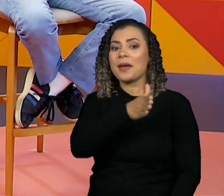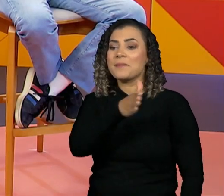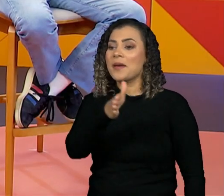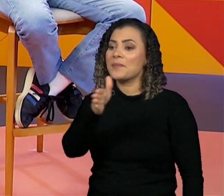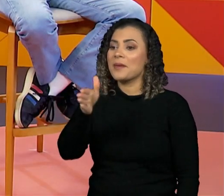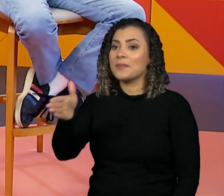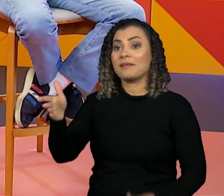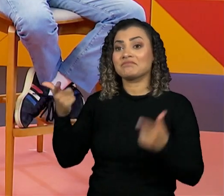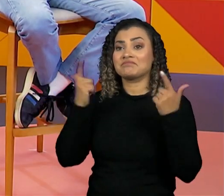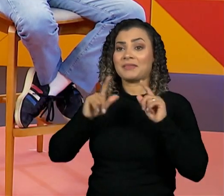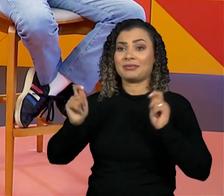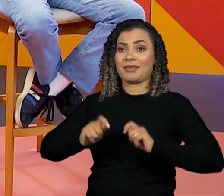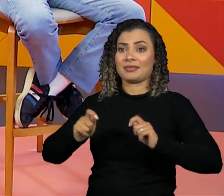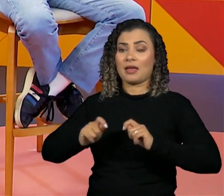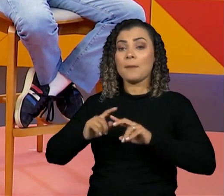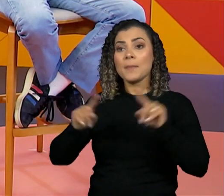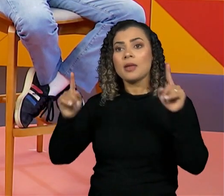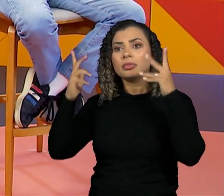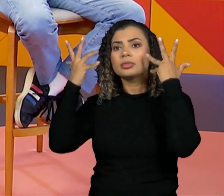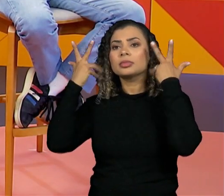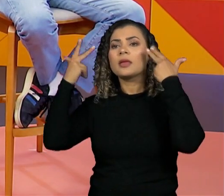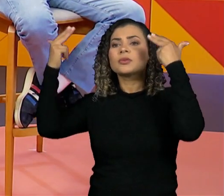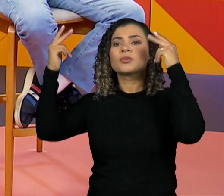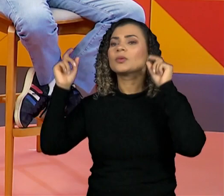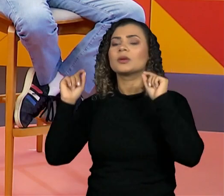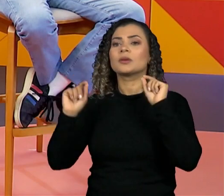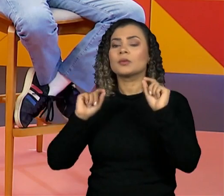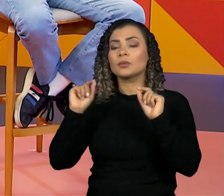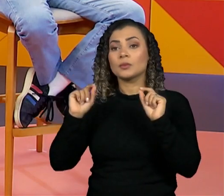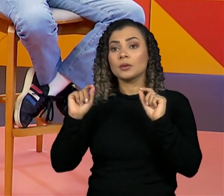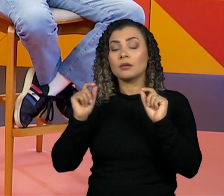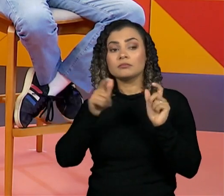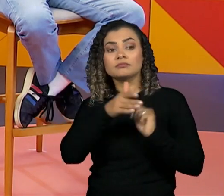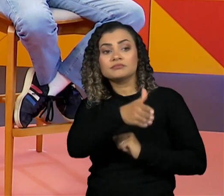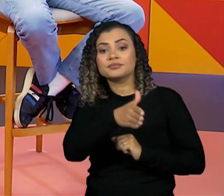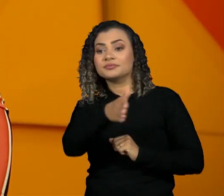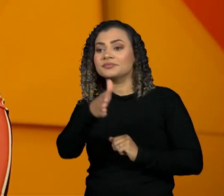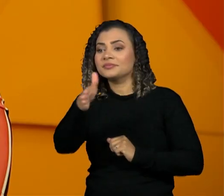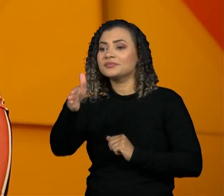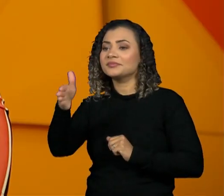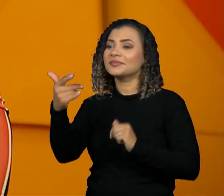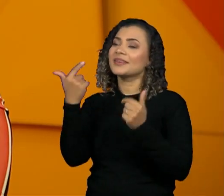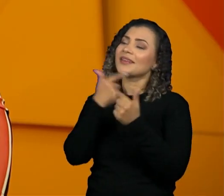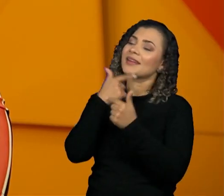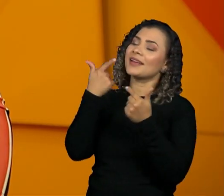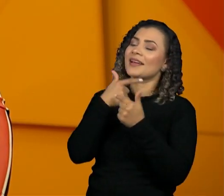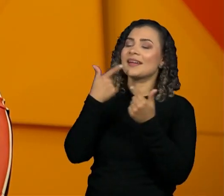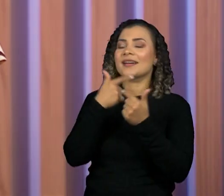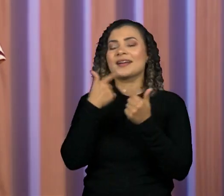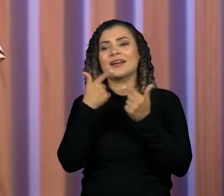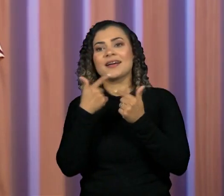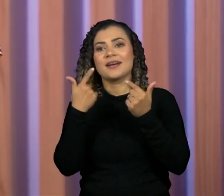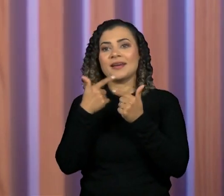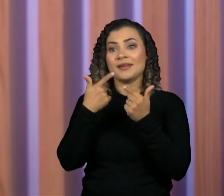lugares. Então, acho que é muito natural buscar esses lugares novamente. E aí tem